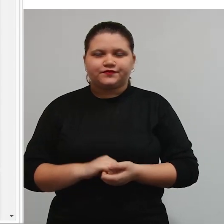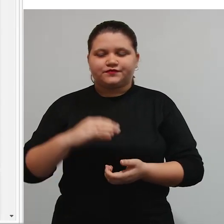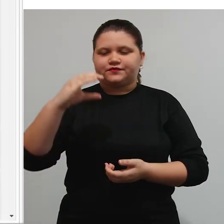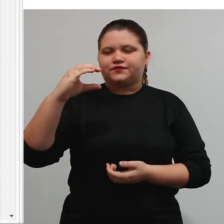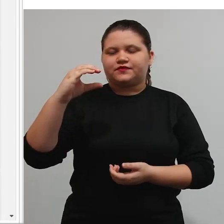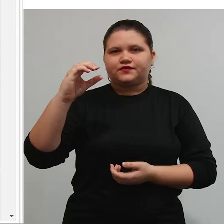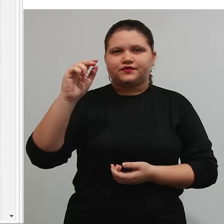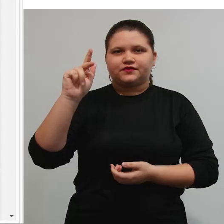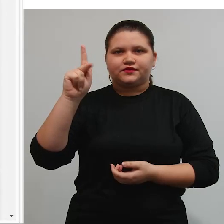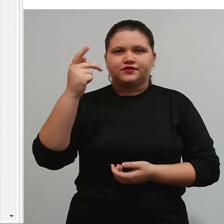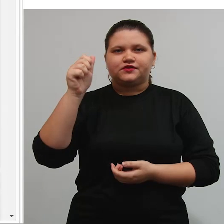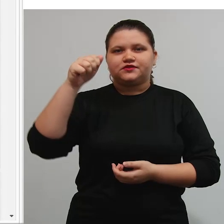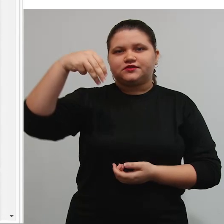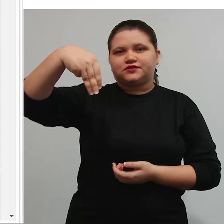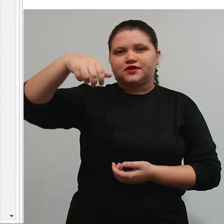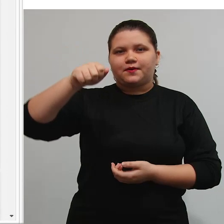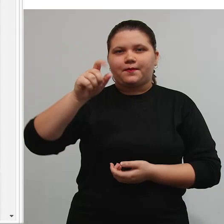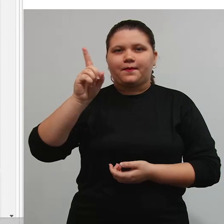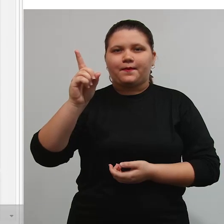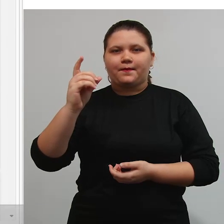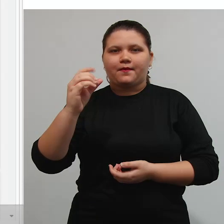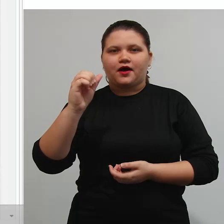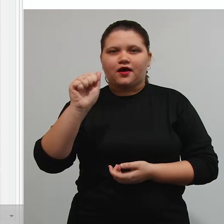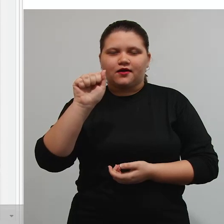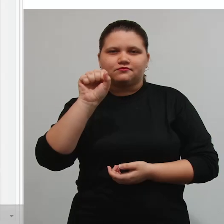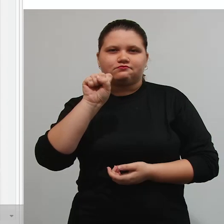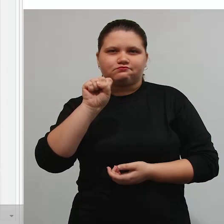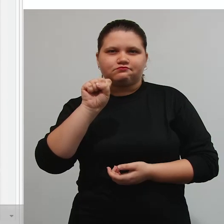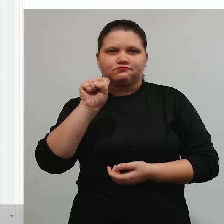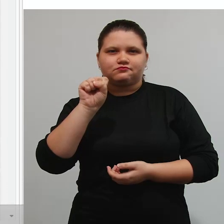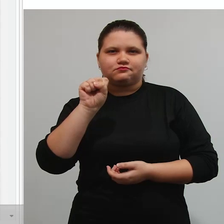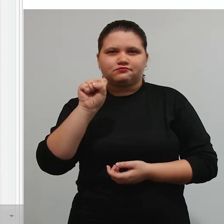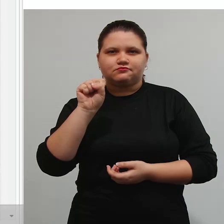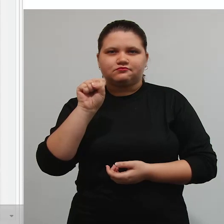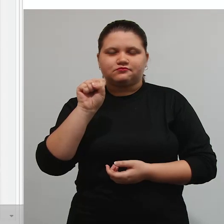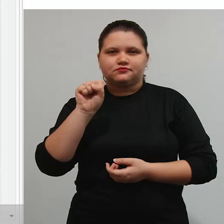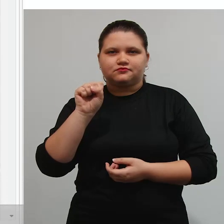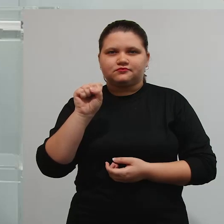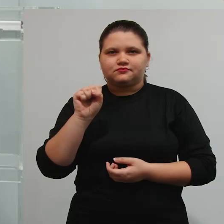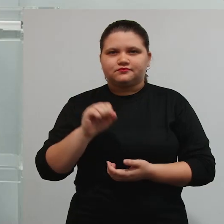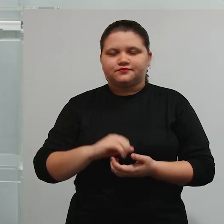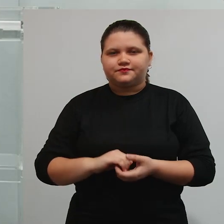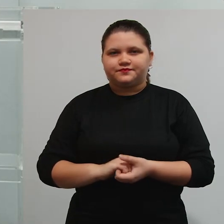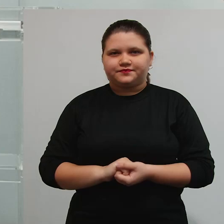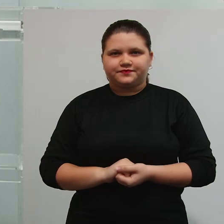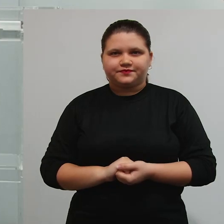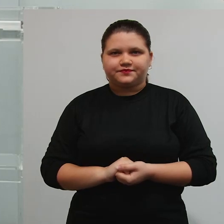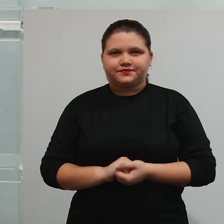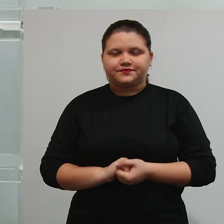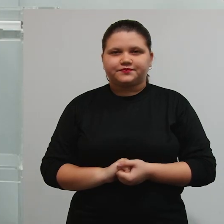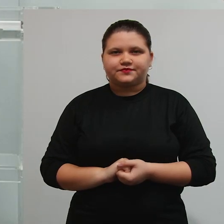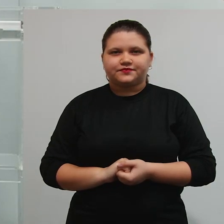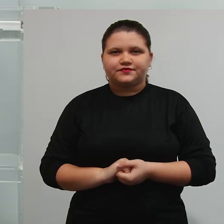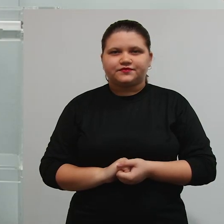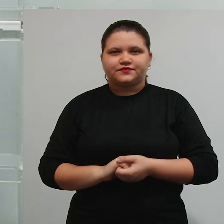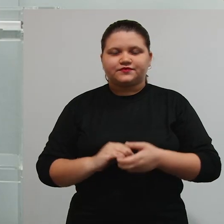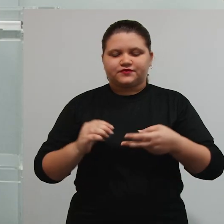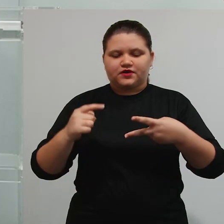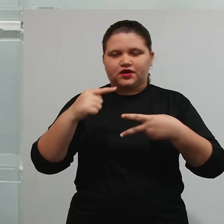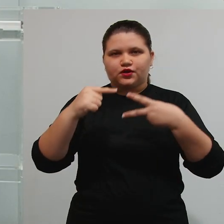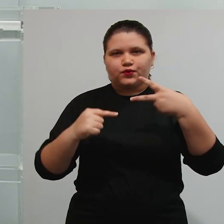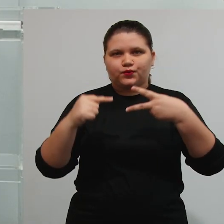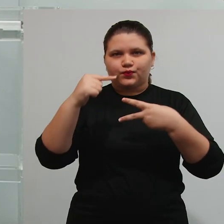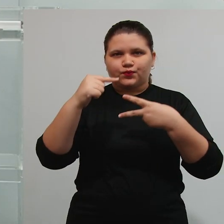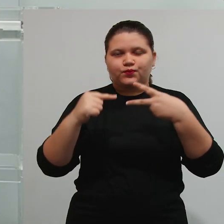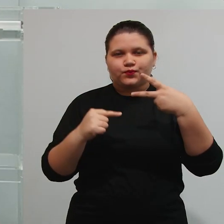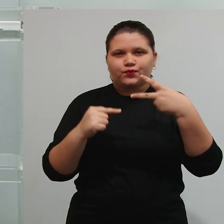é a forma como você referencia o autor, tá? Geralmente, existem 2 tipos básicos